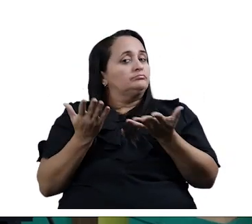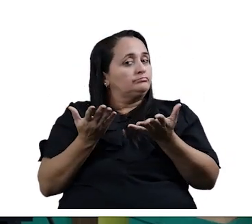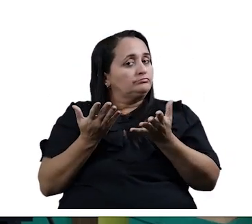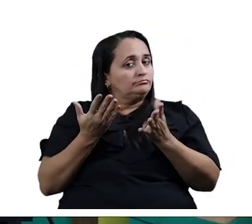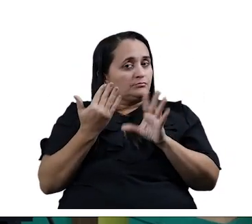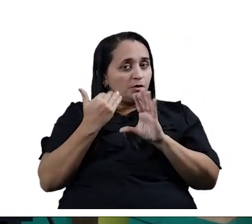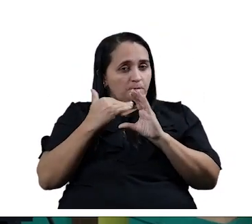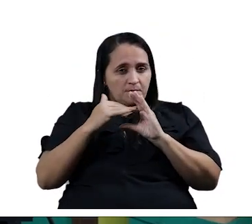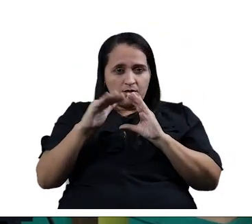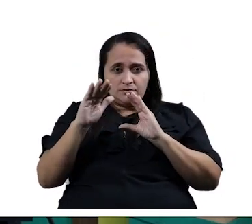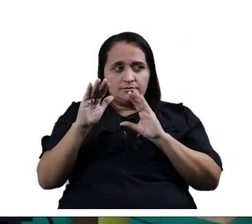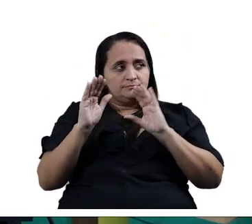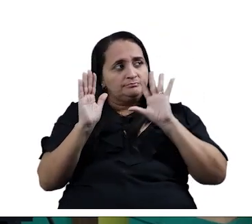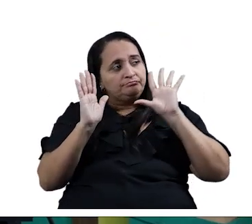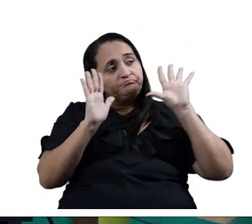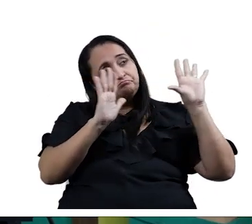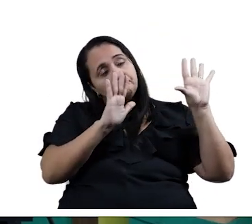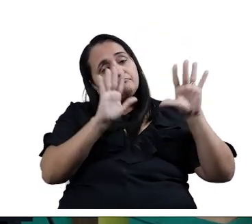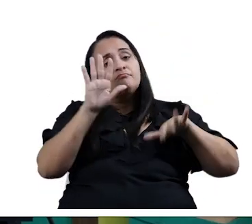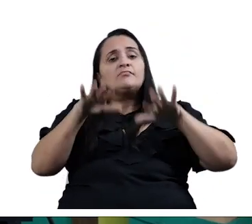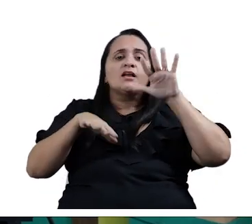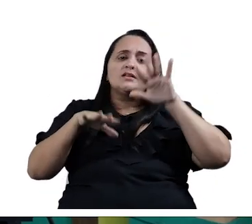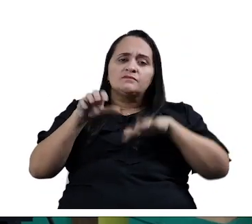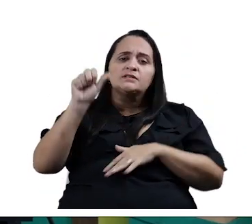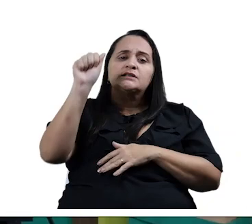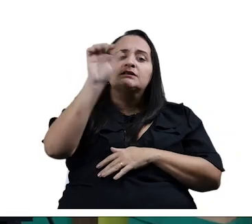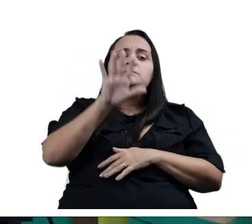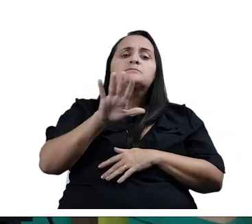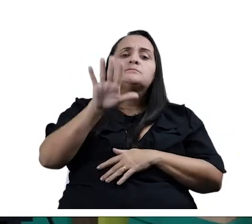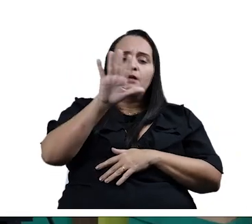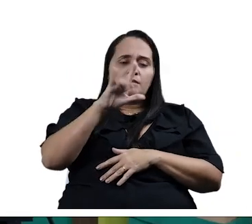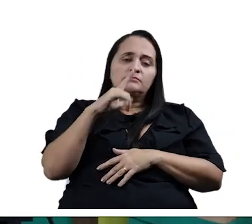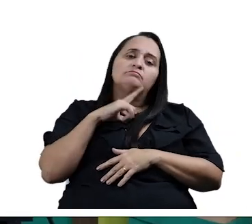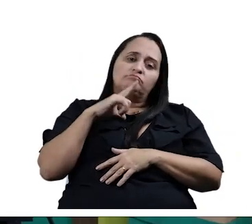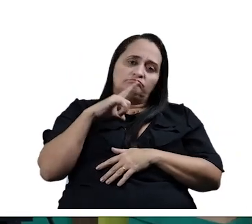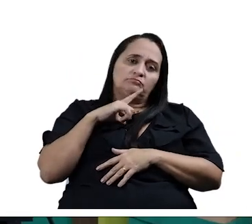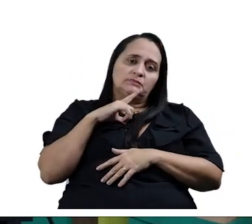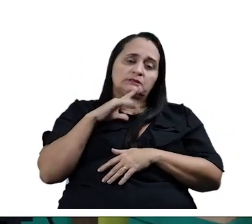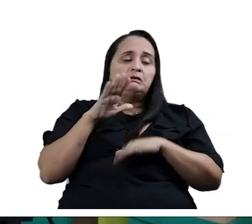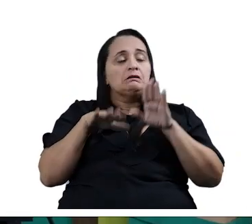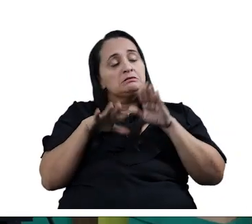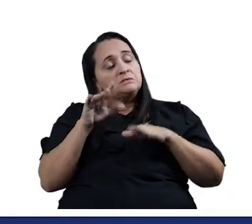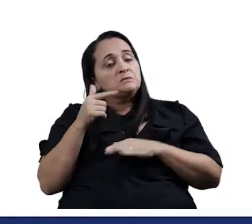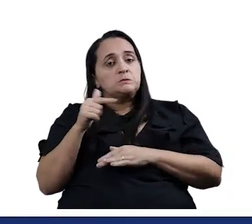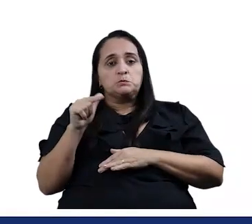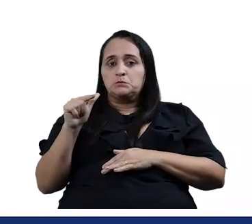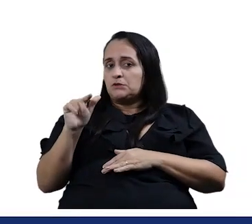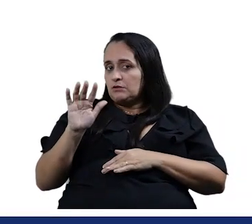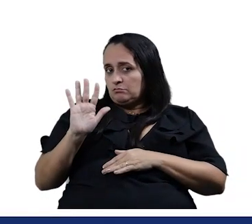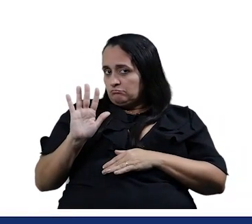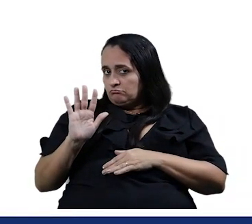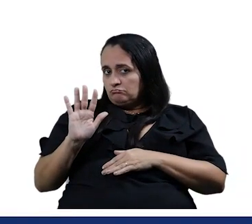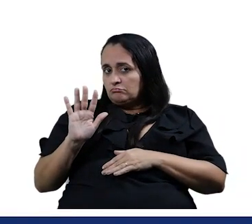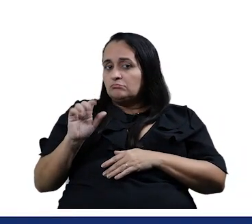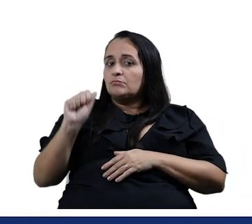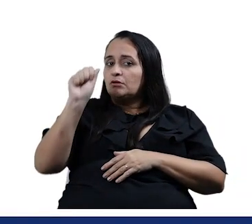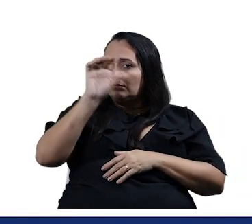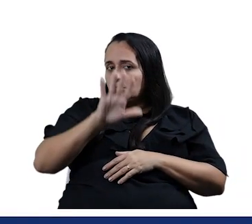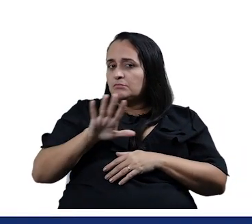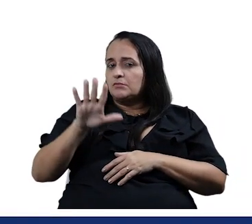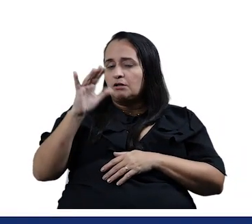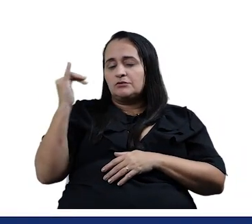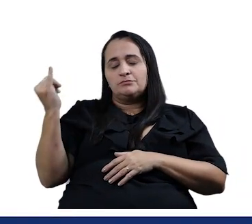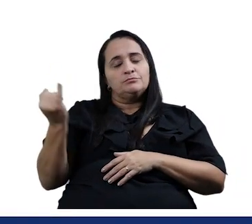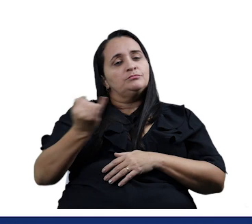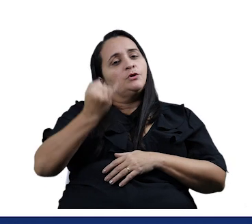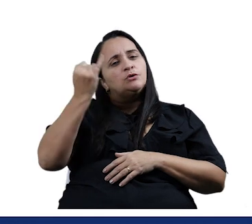passar. E também podem possuir ilustrações. Às vezes o cartaz tem ilustração e às vezes não tem. Porém, as ilustrações são